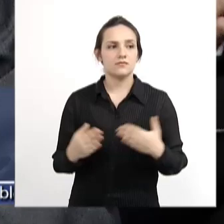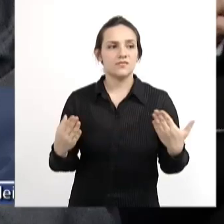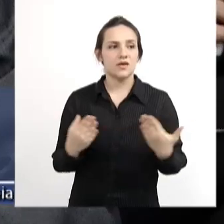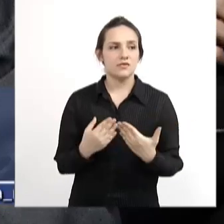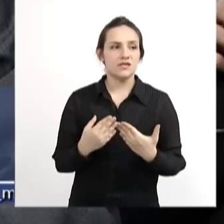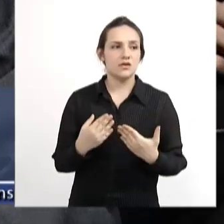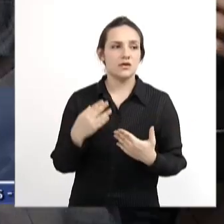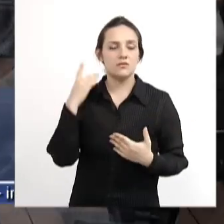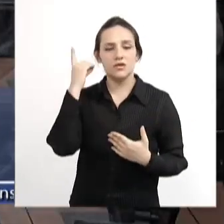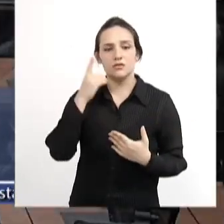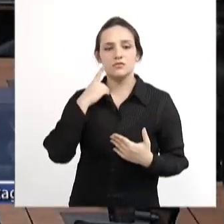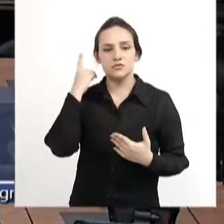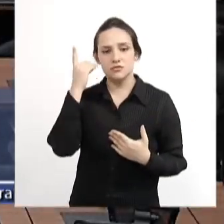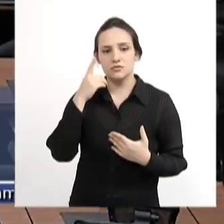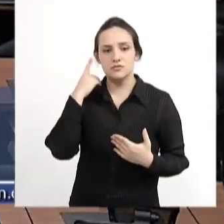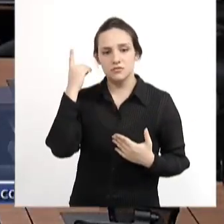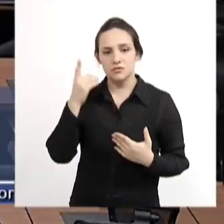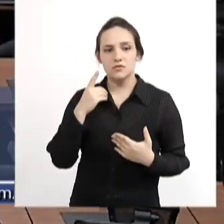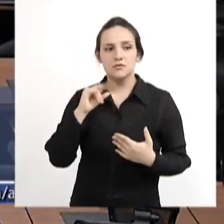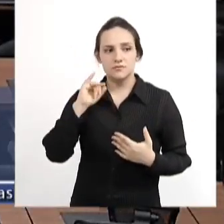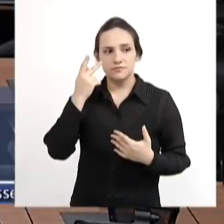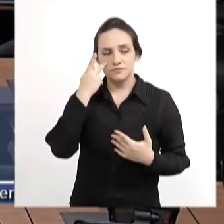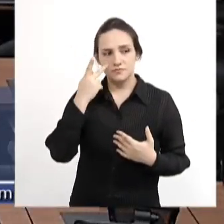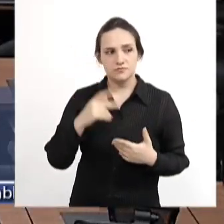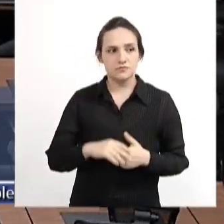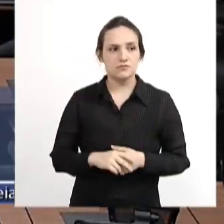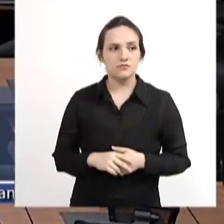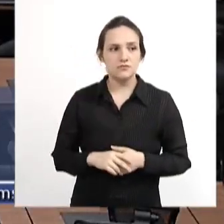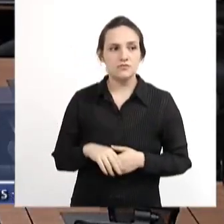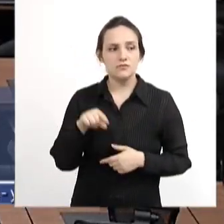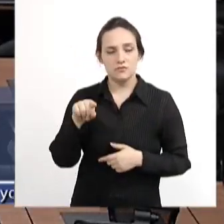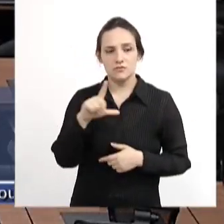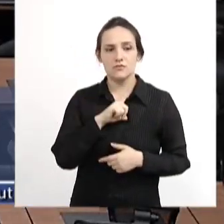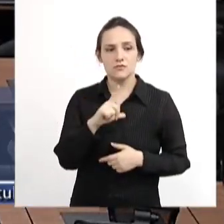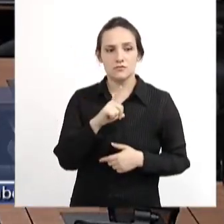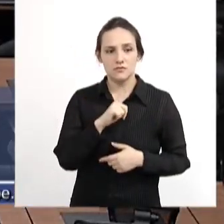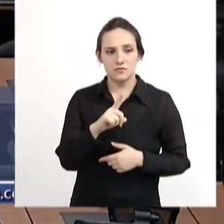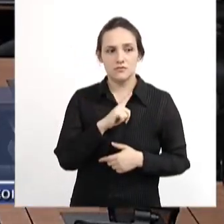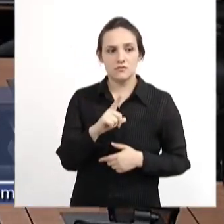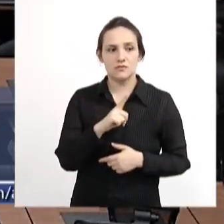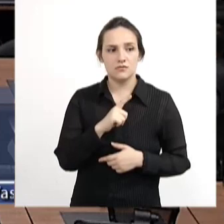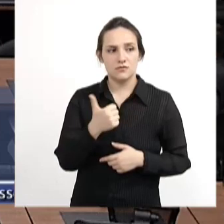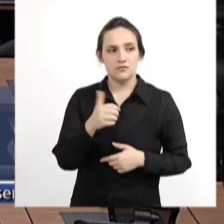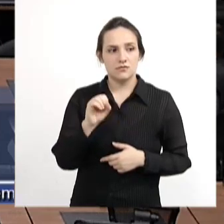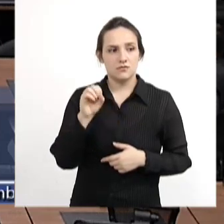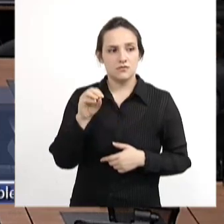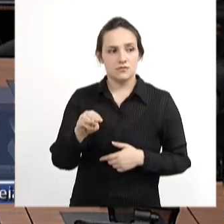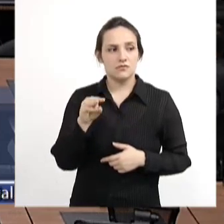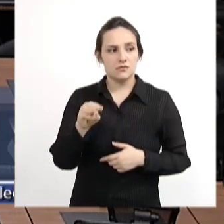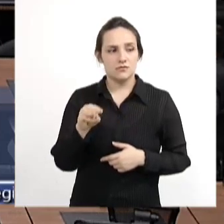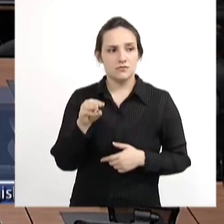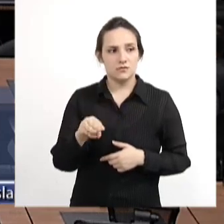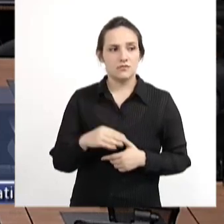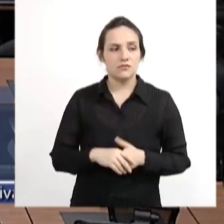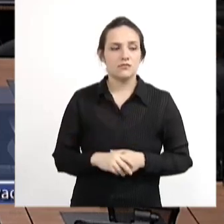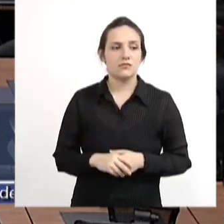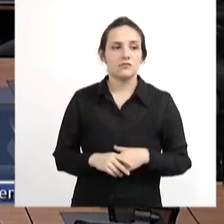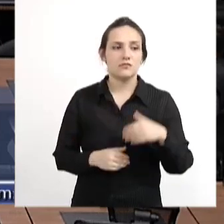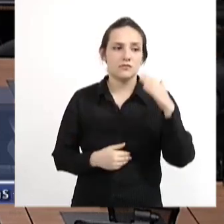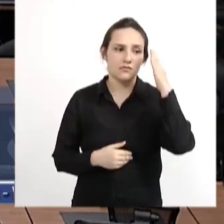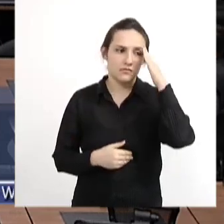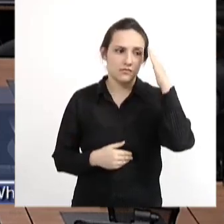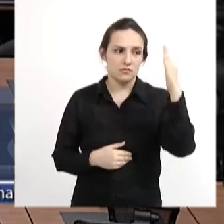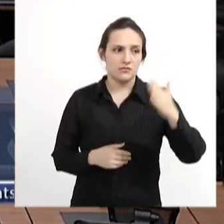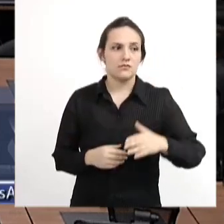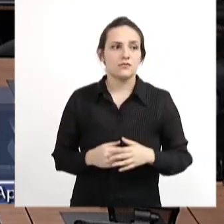discutir o autor, deputado João Henrique. Vossa Excelência disporá de 10 minutos, nobre deputado. Obrigado, presidente. Tem que